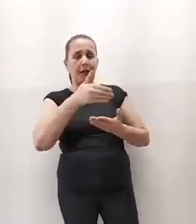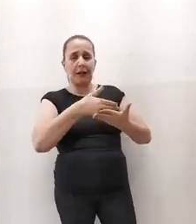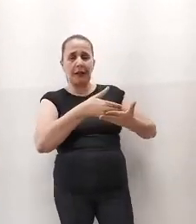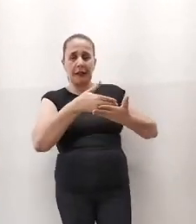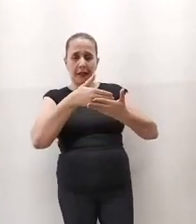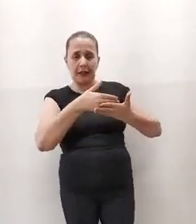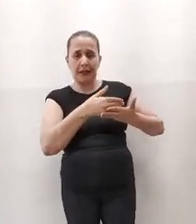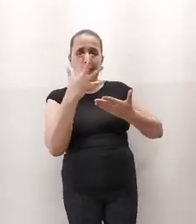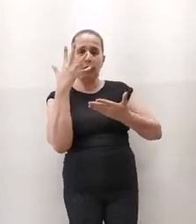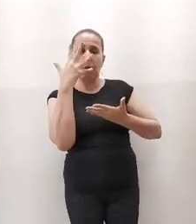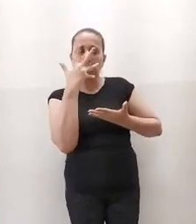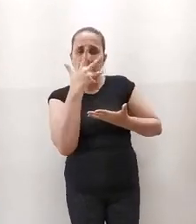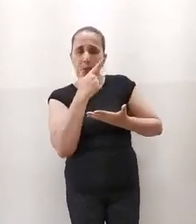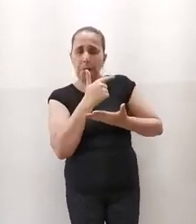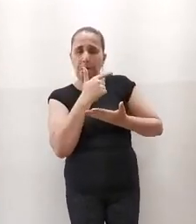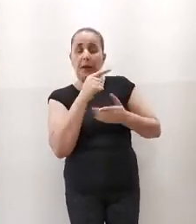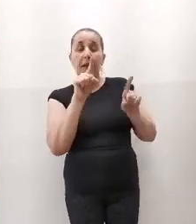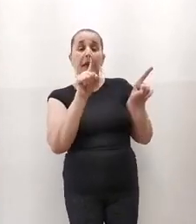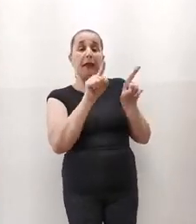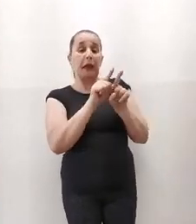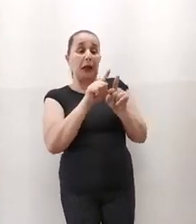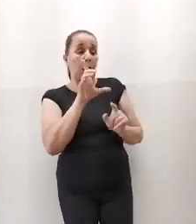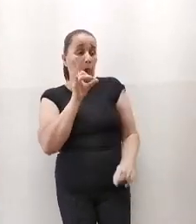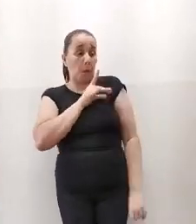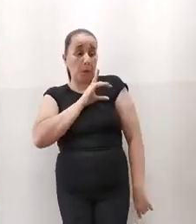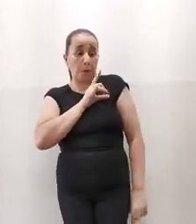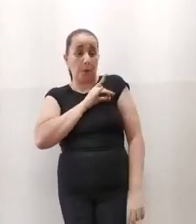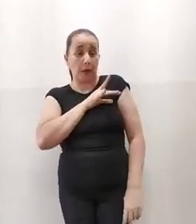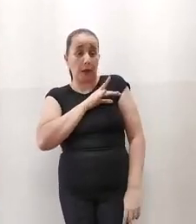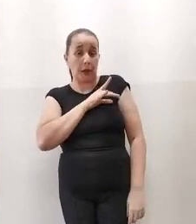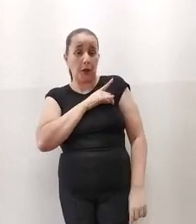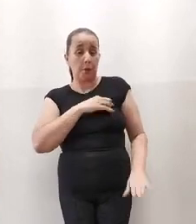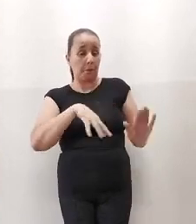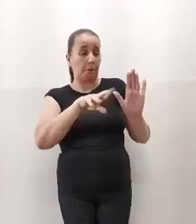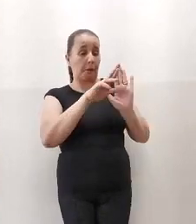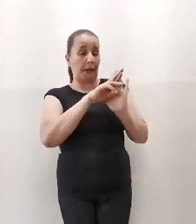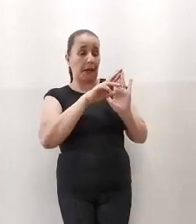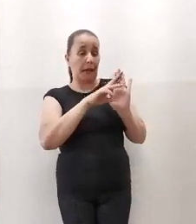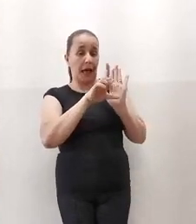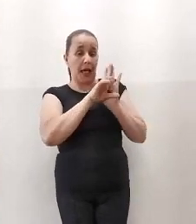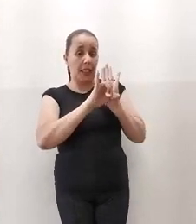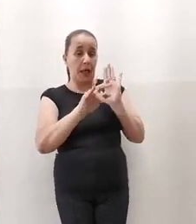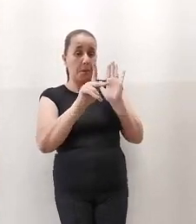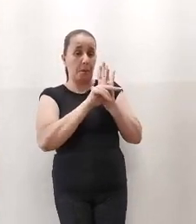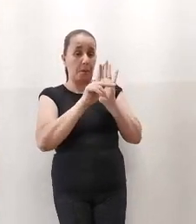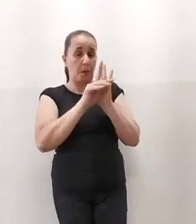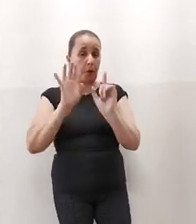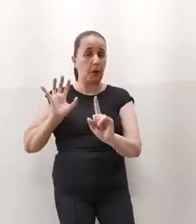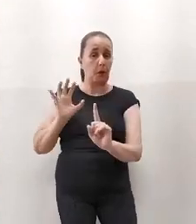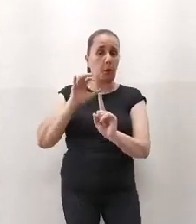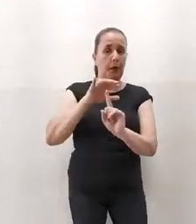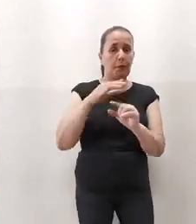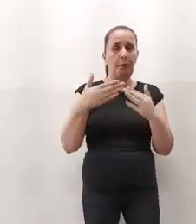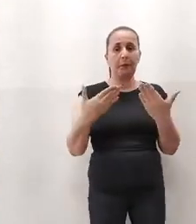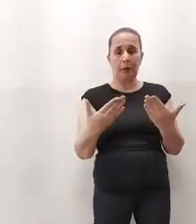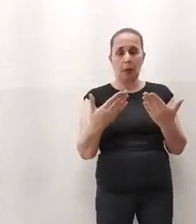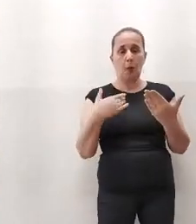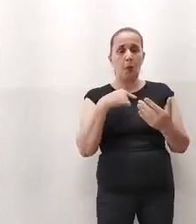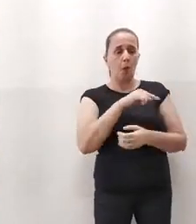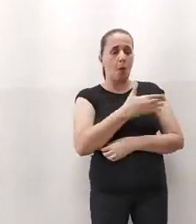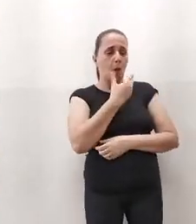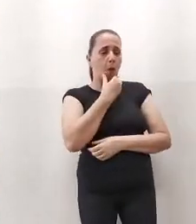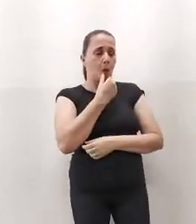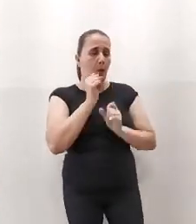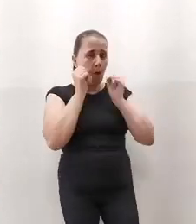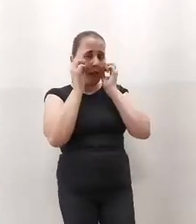formosa também e ficaram amedrontados pelo decreto do rei. Pela fé, Moisés, quando já homem